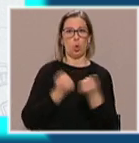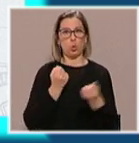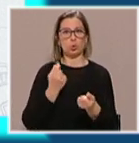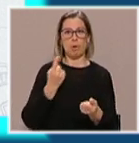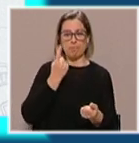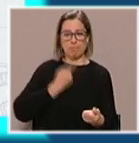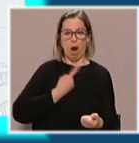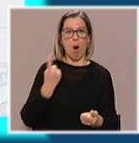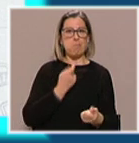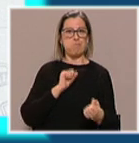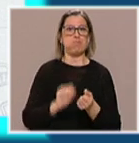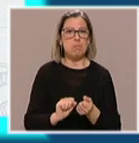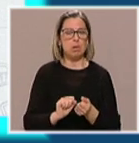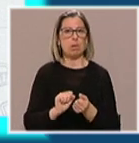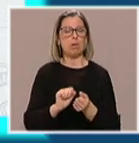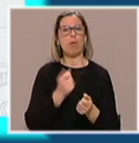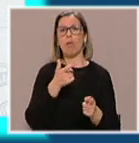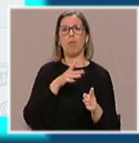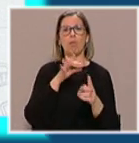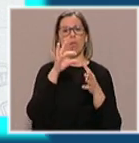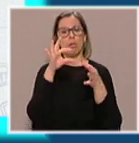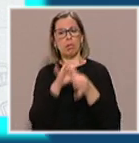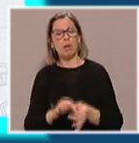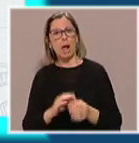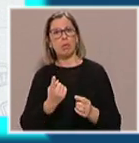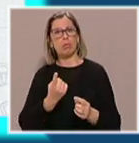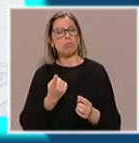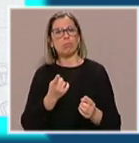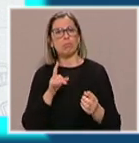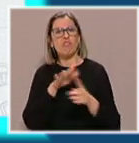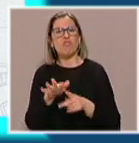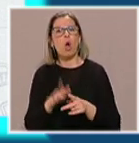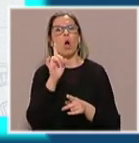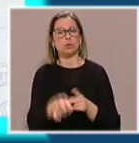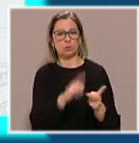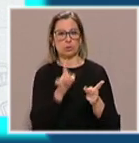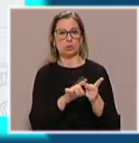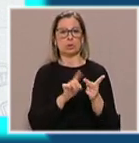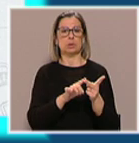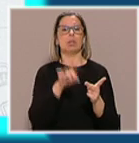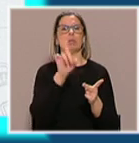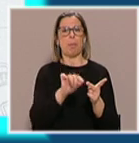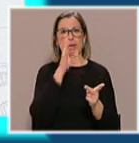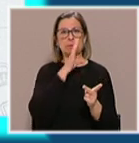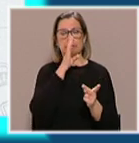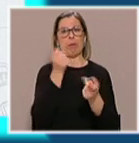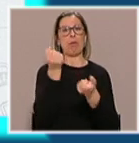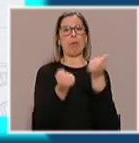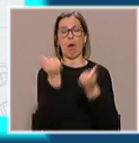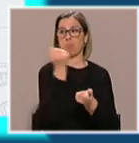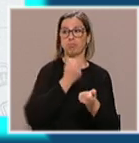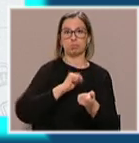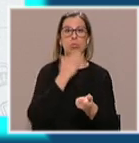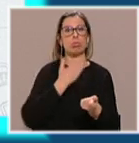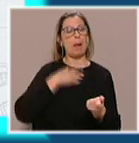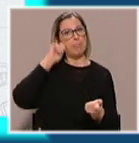ainda explicarem o tipo de lesões que podem decorrer do não cumprimento das normas de segurança